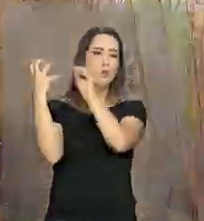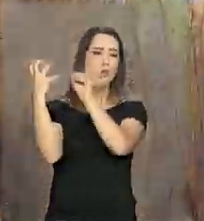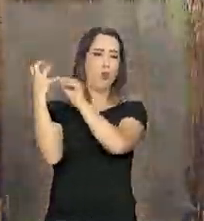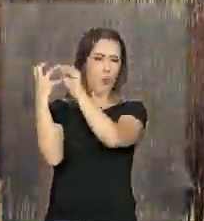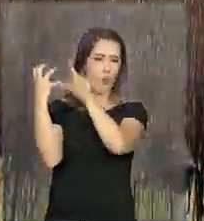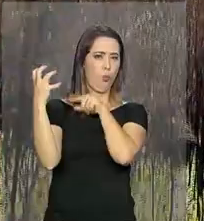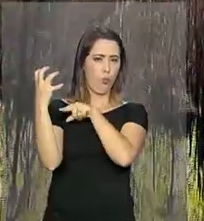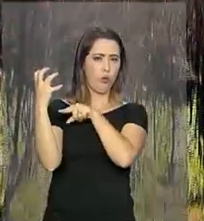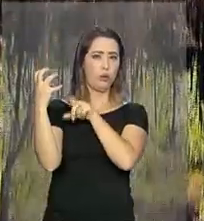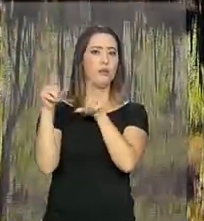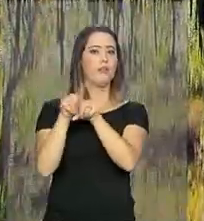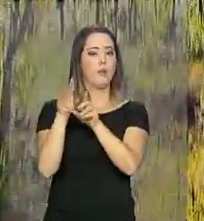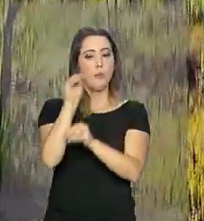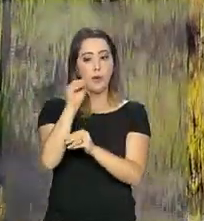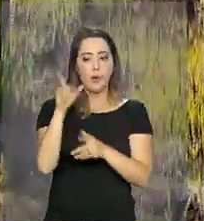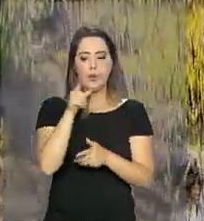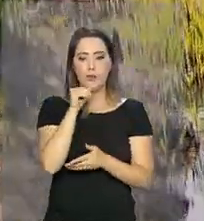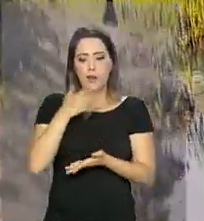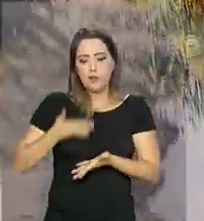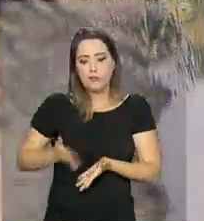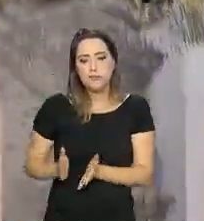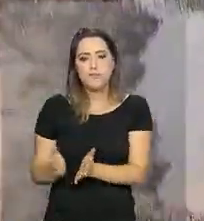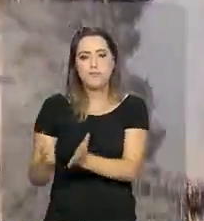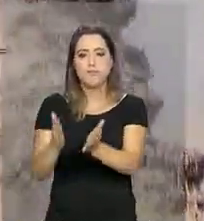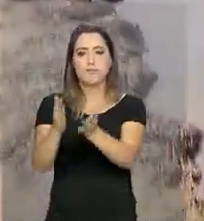animais a gente preservar essas nascentes